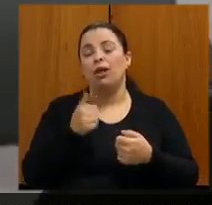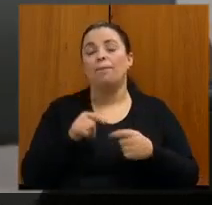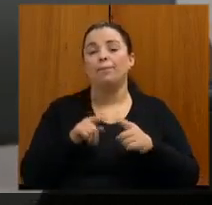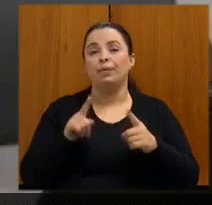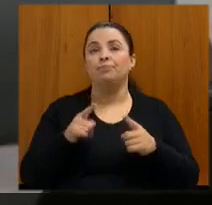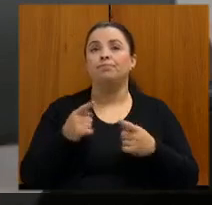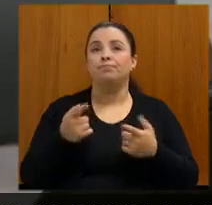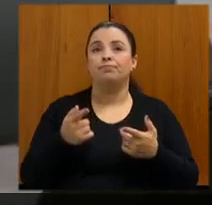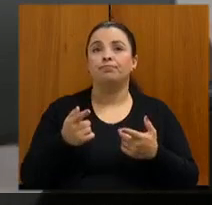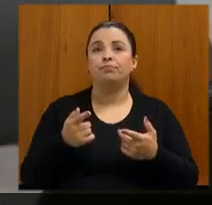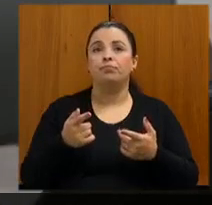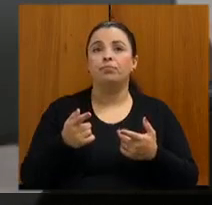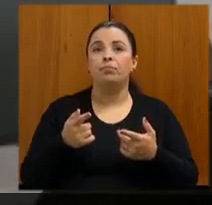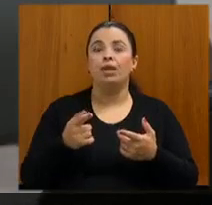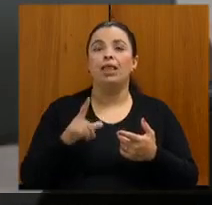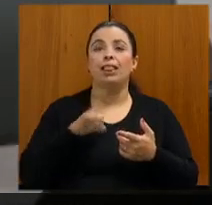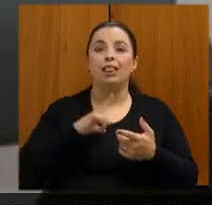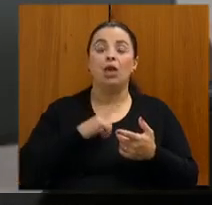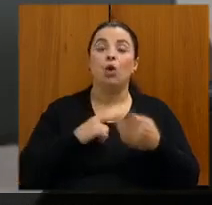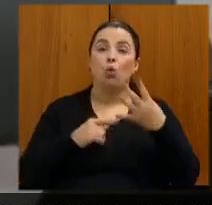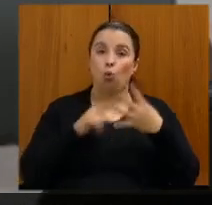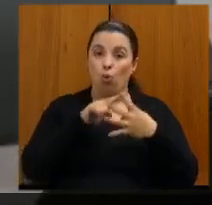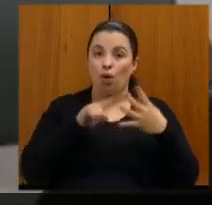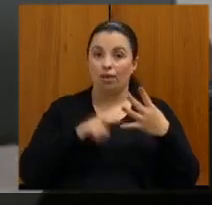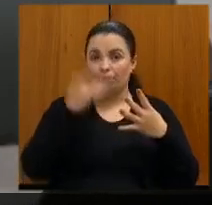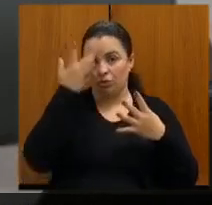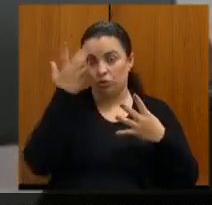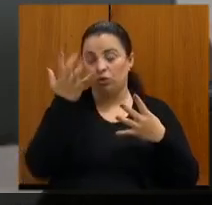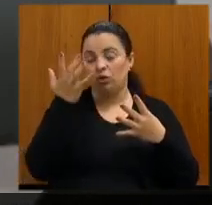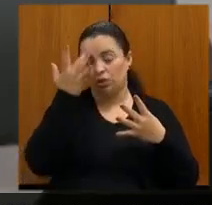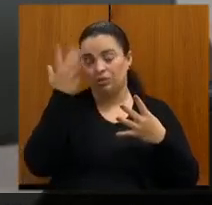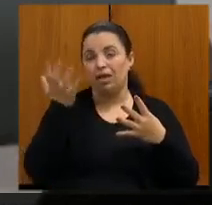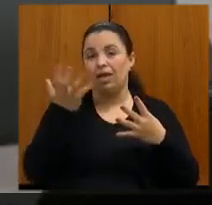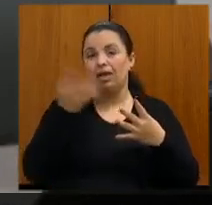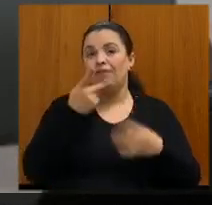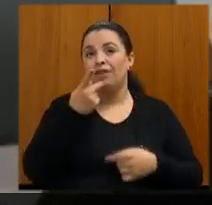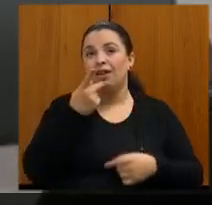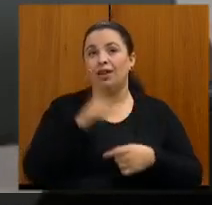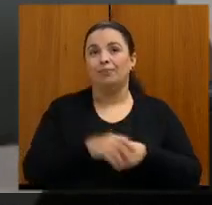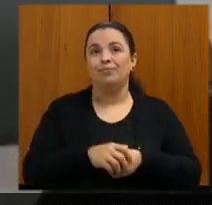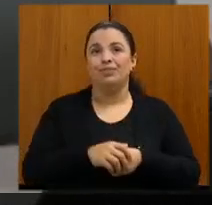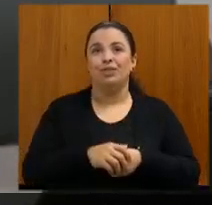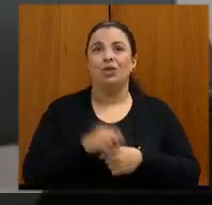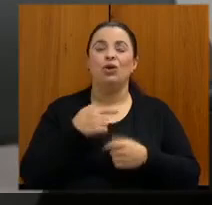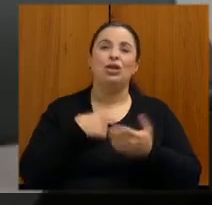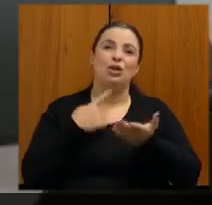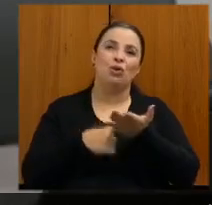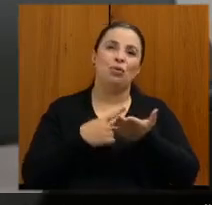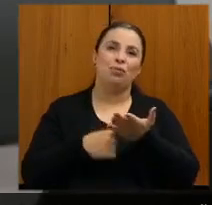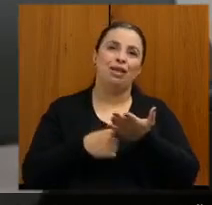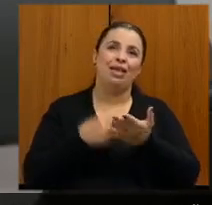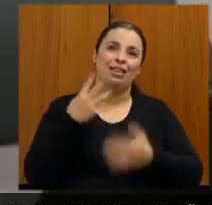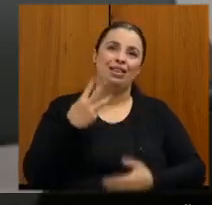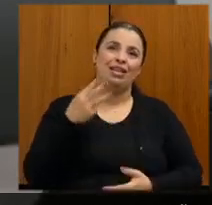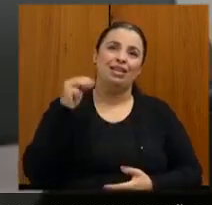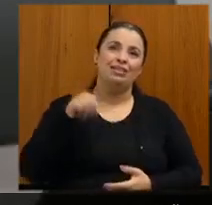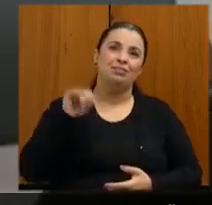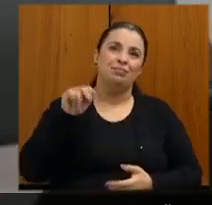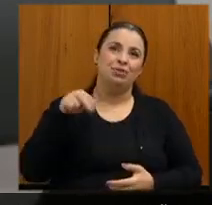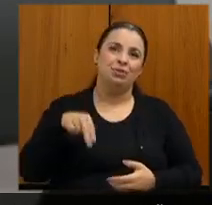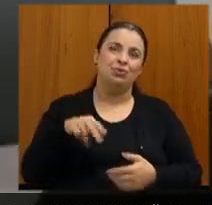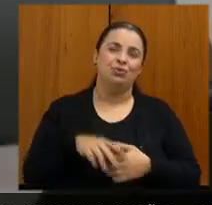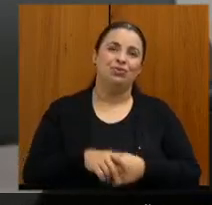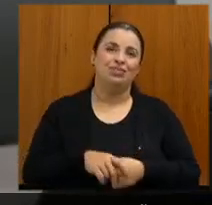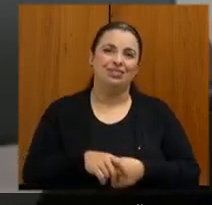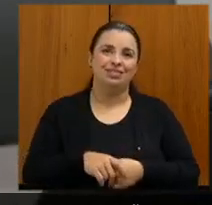aberto é quatro pessoas já se inscreveram aqui para falar eu queria combinar três minutos vocês são maior